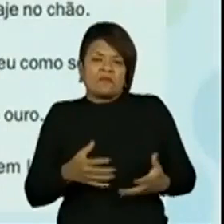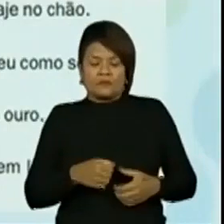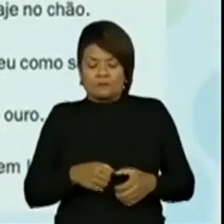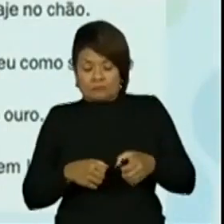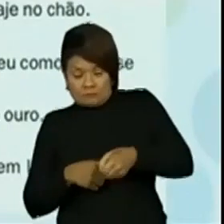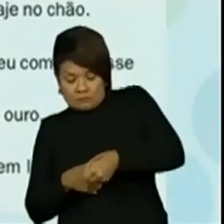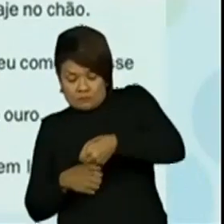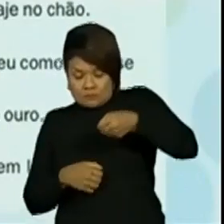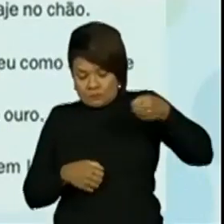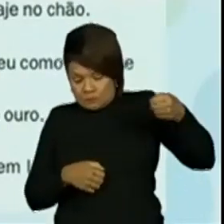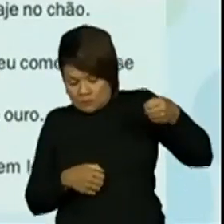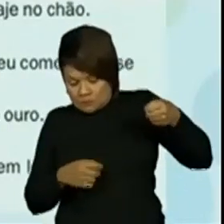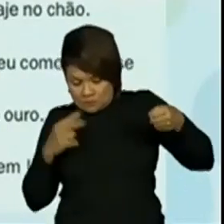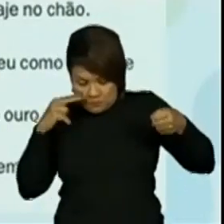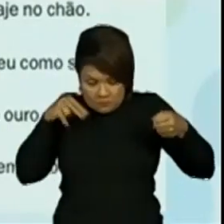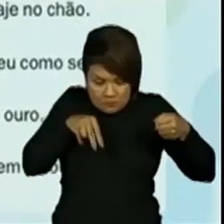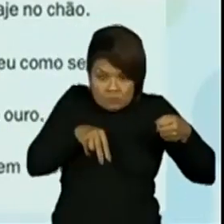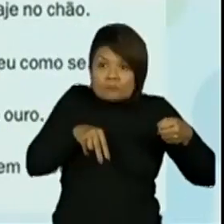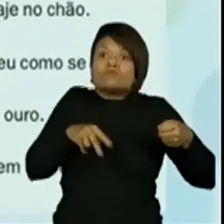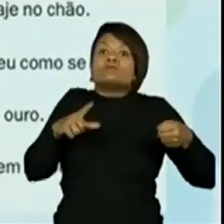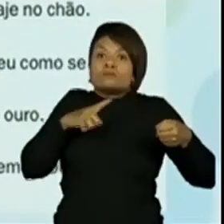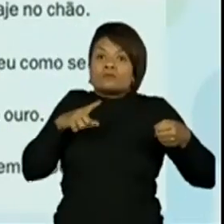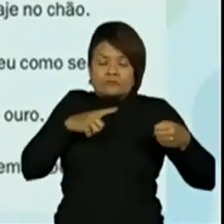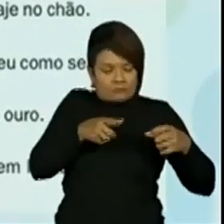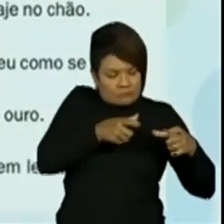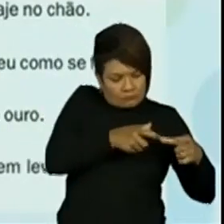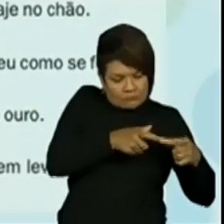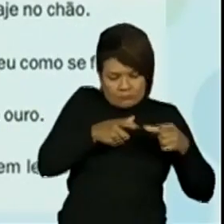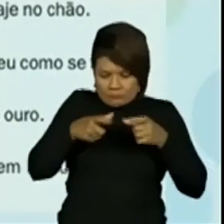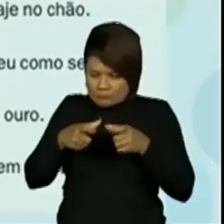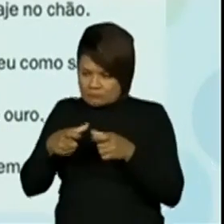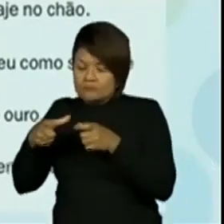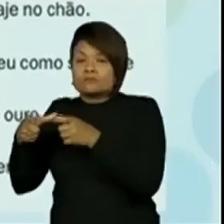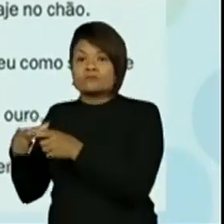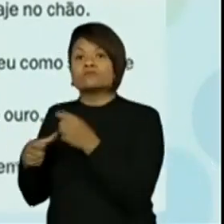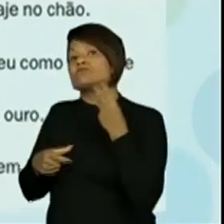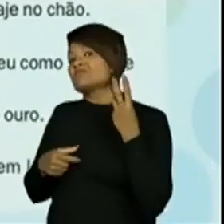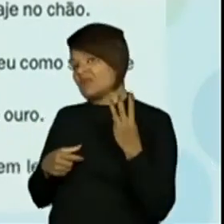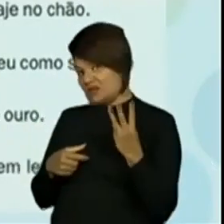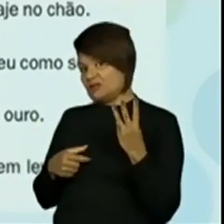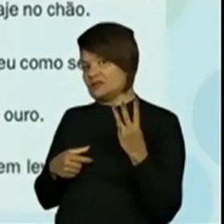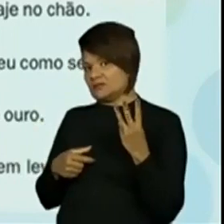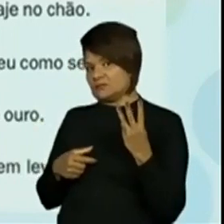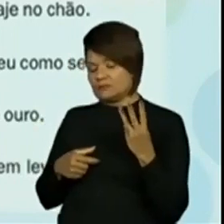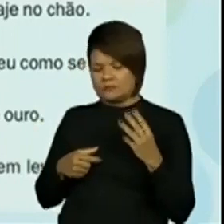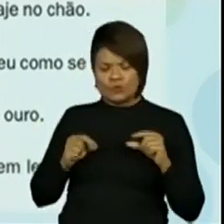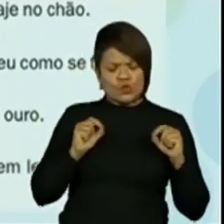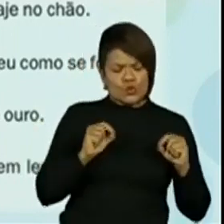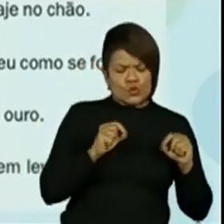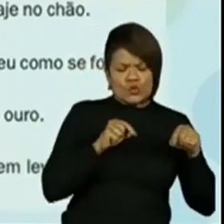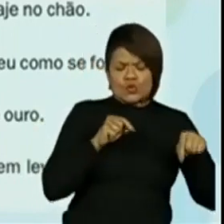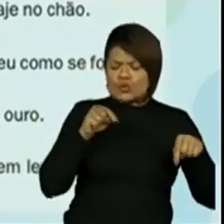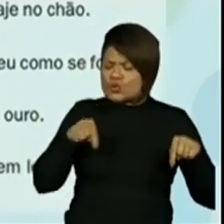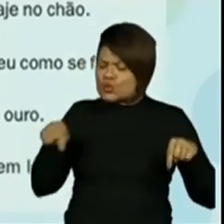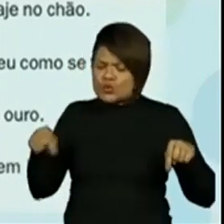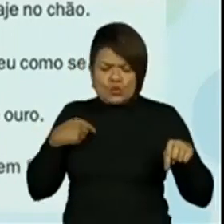da laje haviam 3 tigelas cheias de moedas de ouro. Leve para